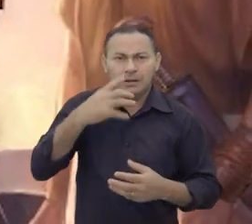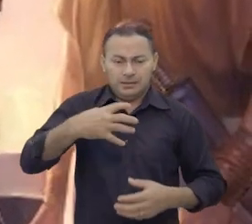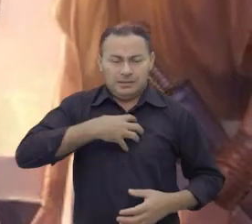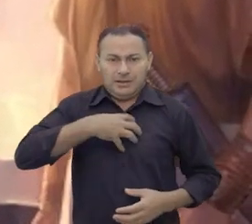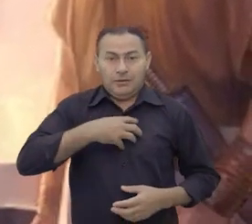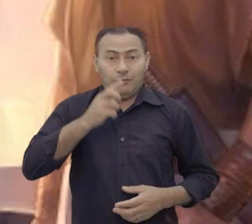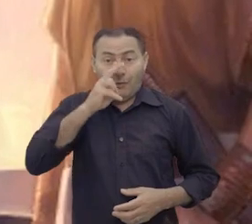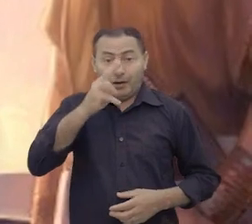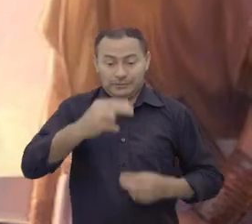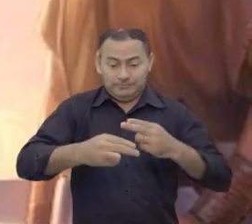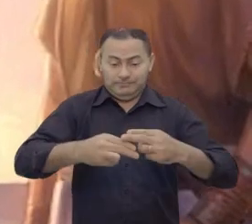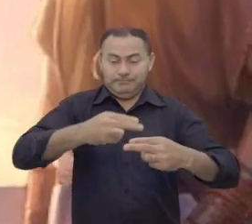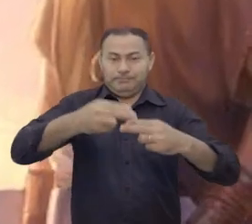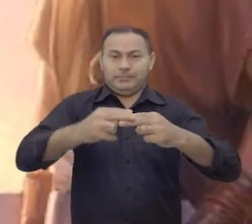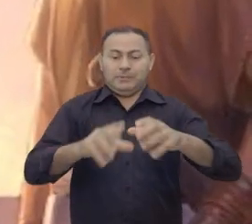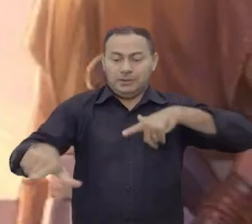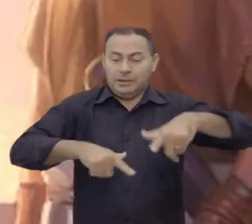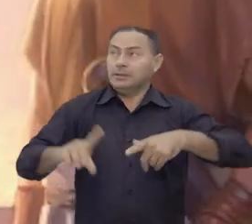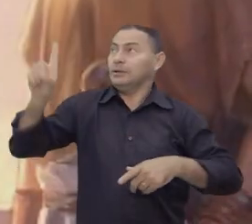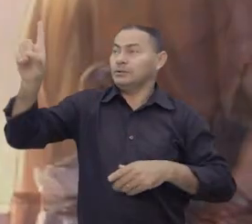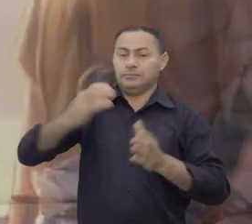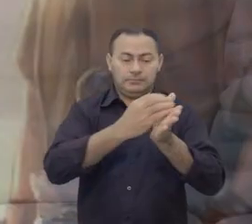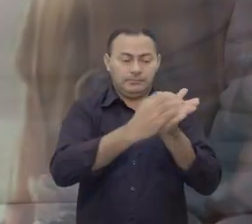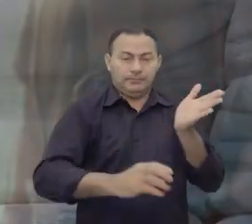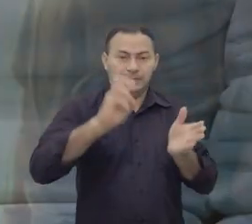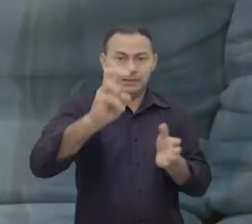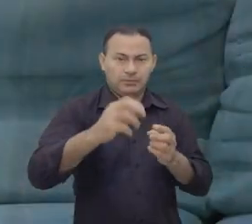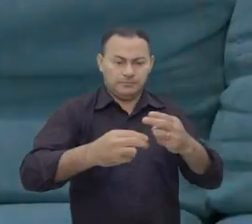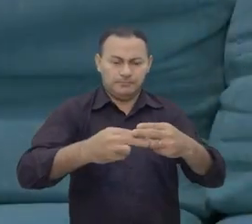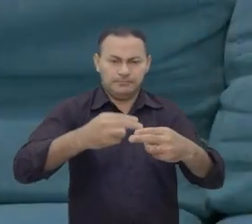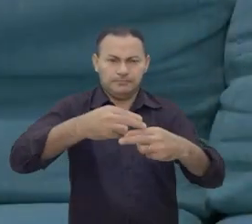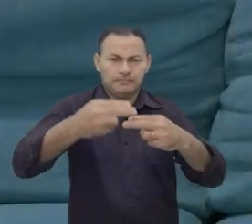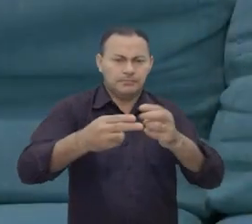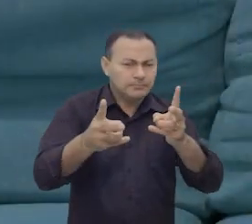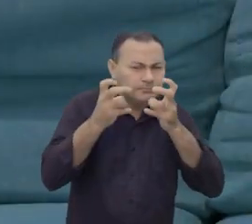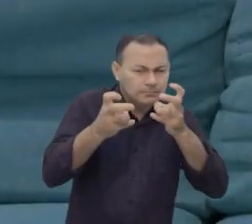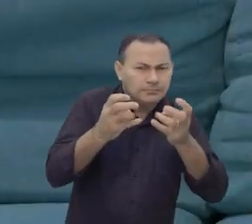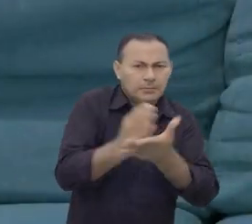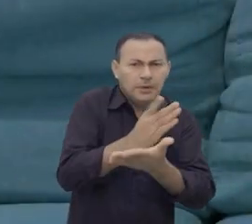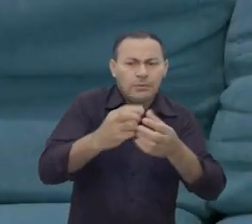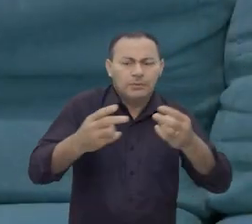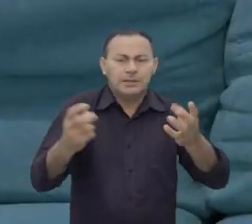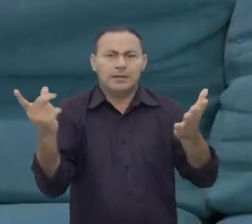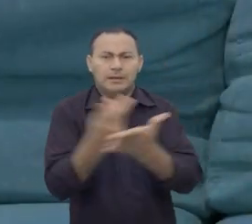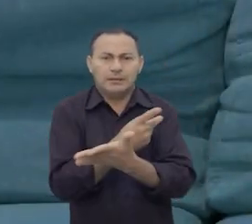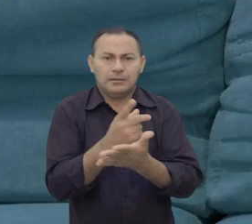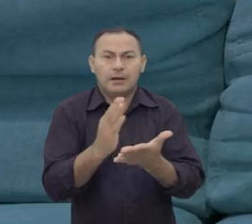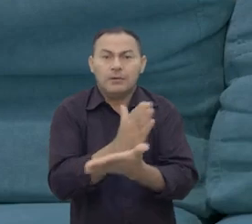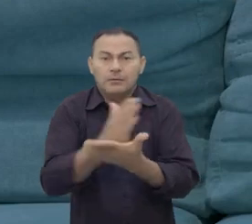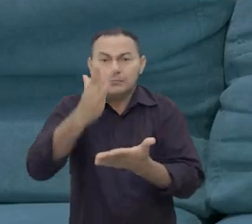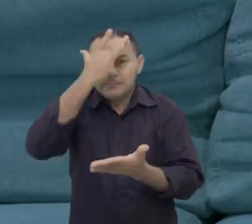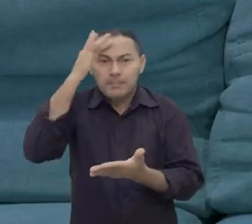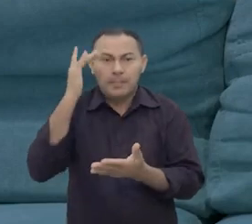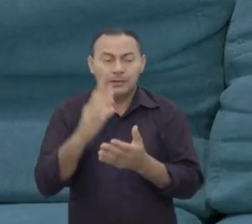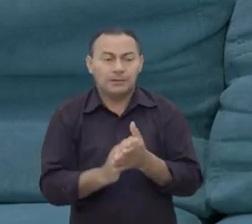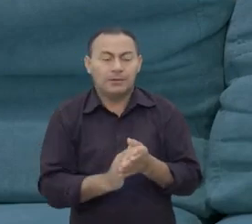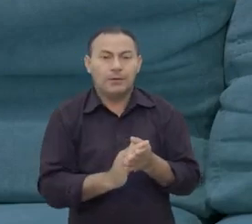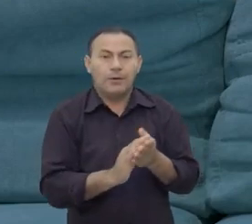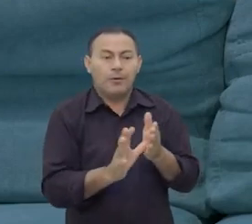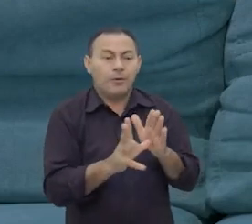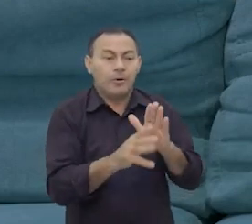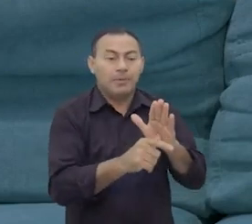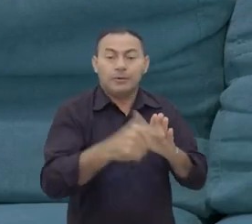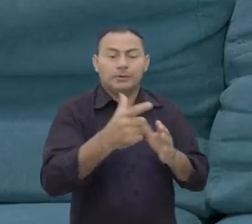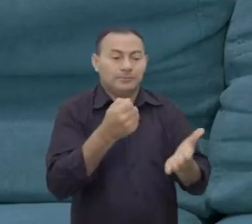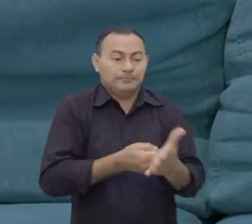sentimento forte em relação à obra de Deus. No capítulo 5, Neemias percebe que tem alguma coisa errada, que algumas pessoas estão